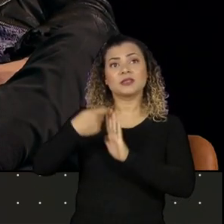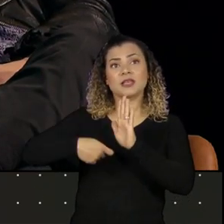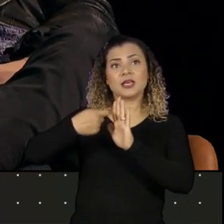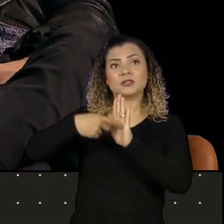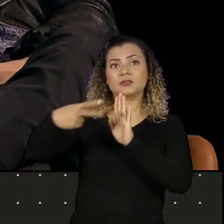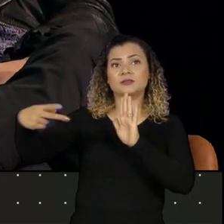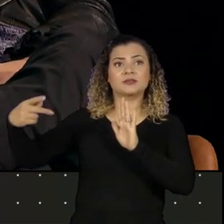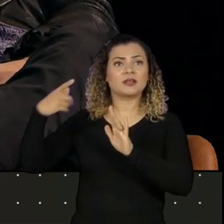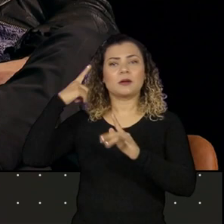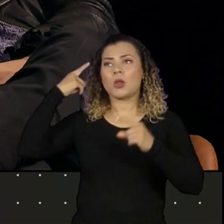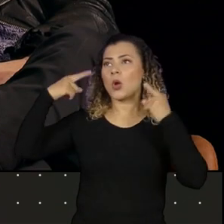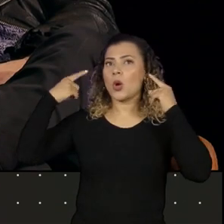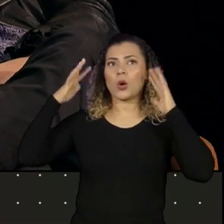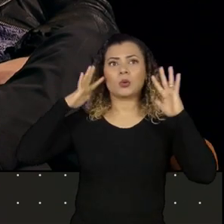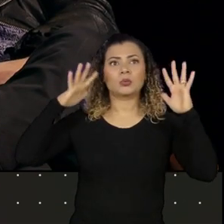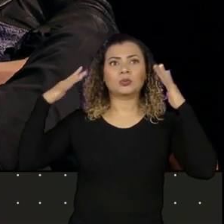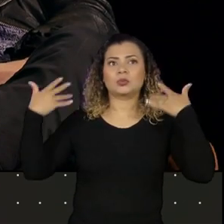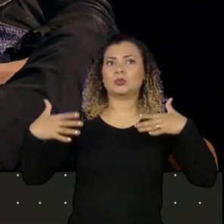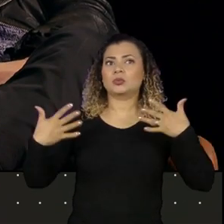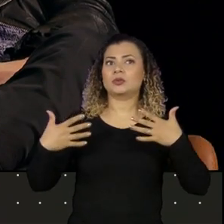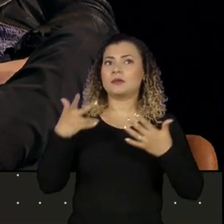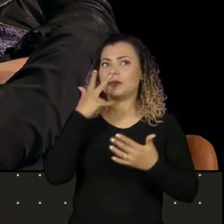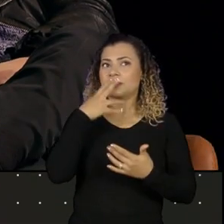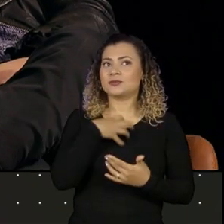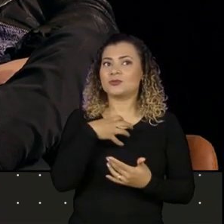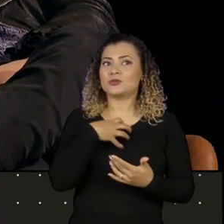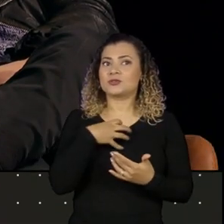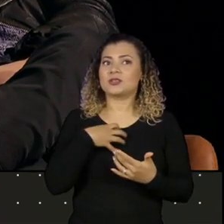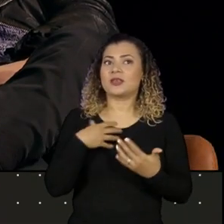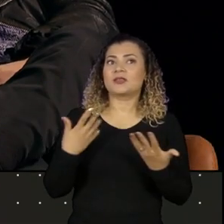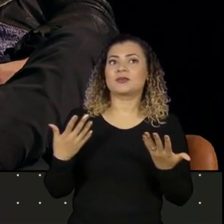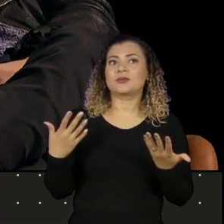Mário, muito louco, aquela coisa beatnik, aquela coisa